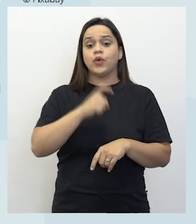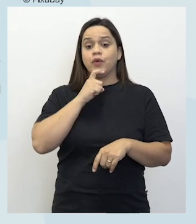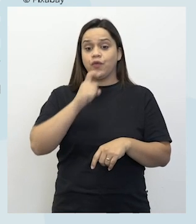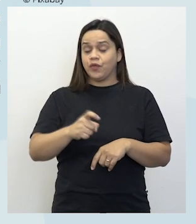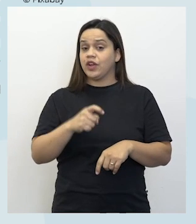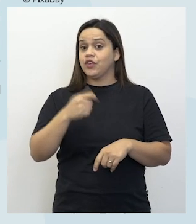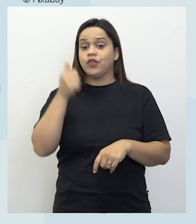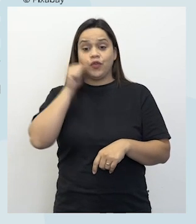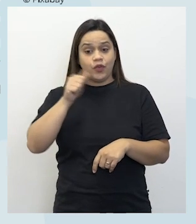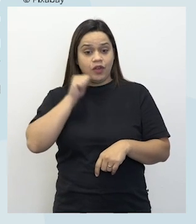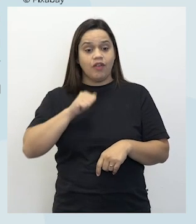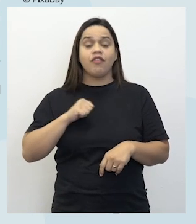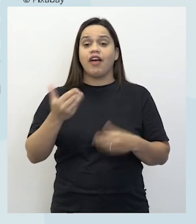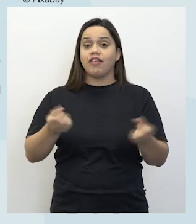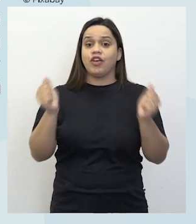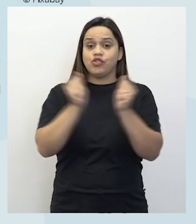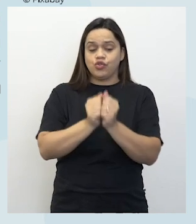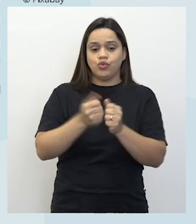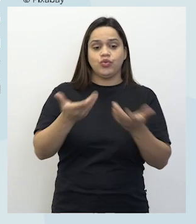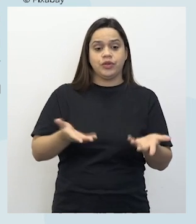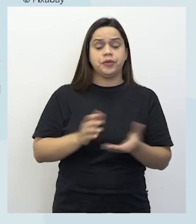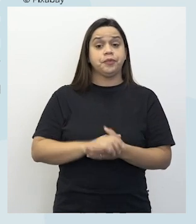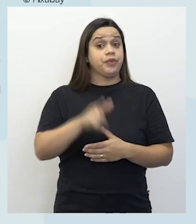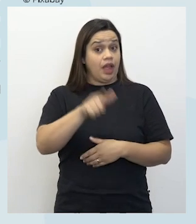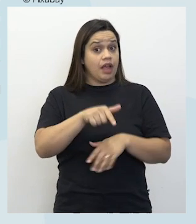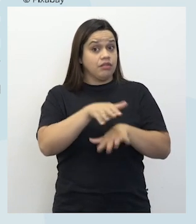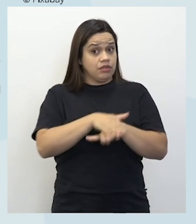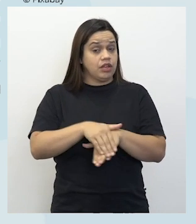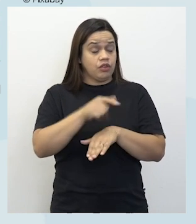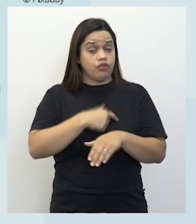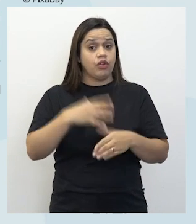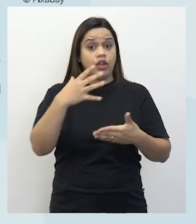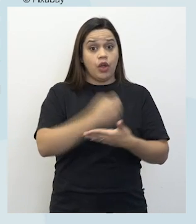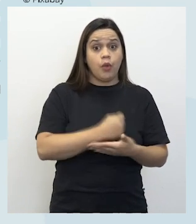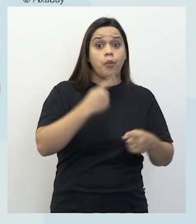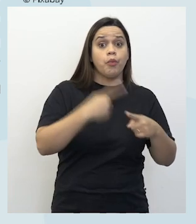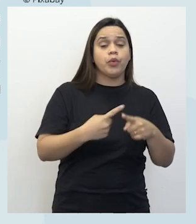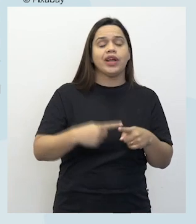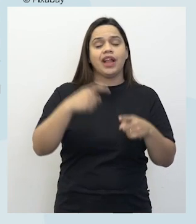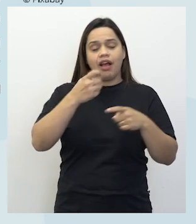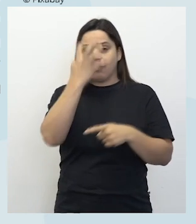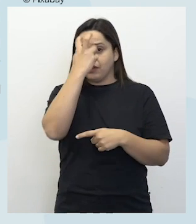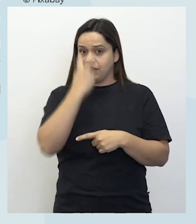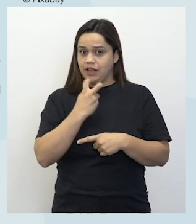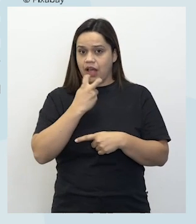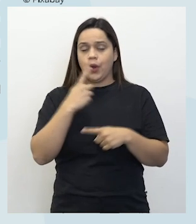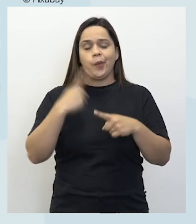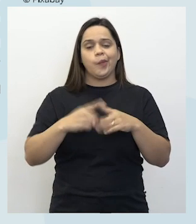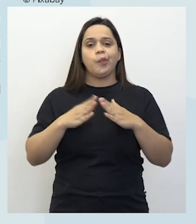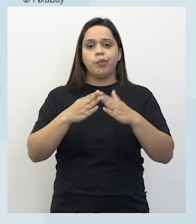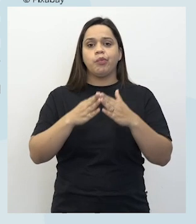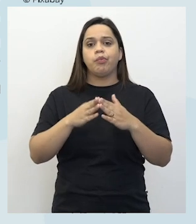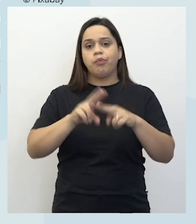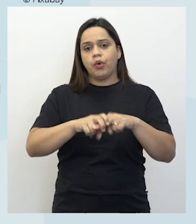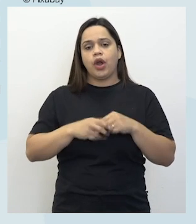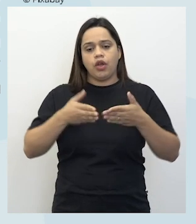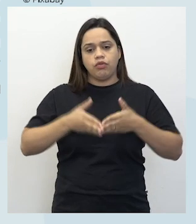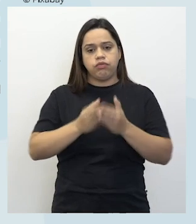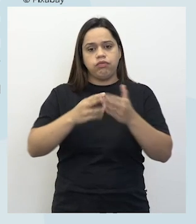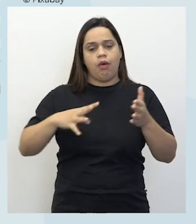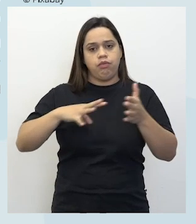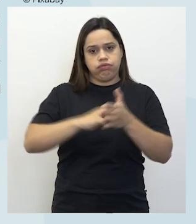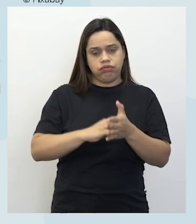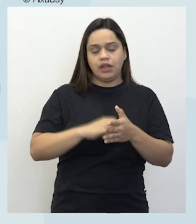que será por muito tempo. Tizurit foi resgatada por estar cega devido a um acidente com um barco e também não poderá